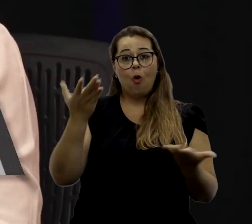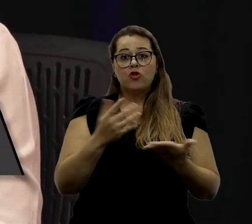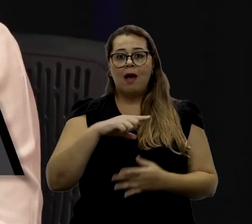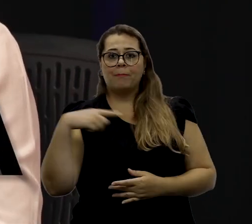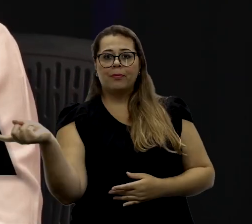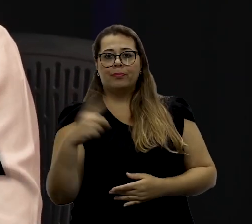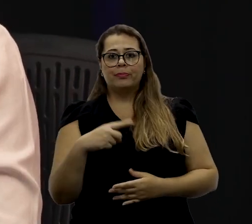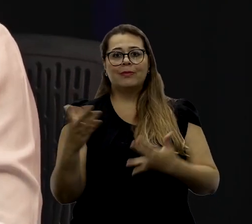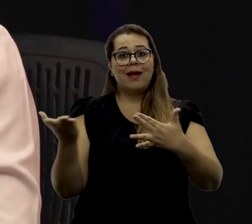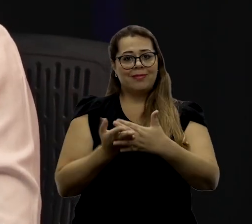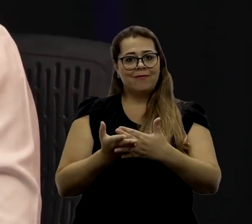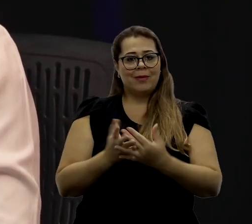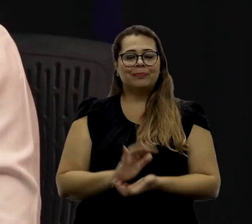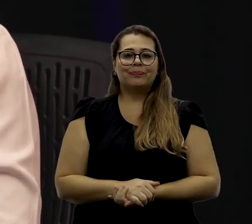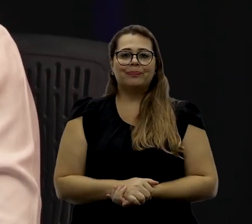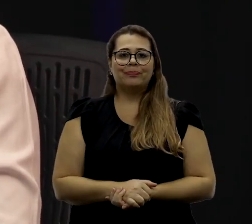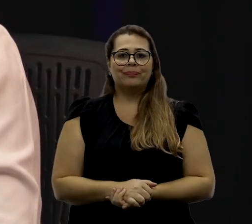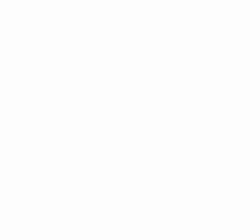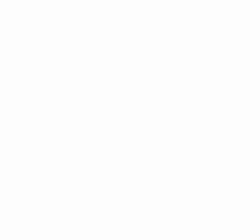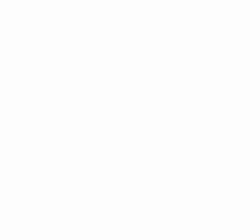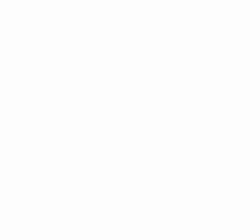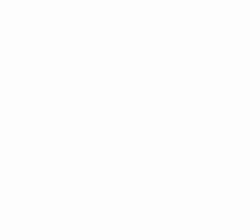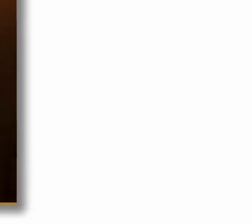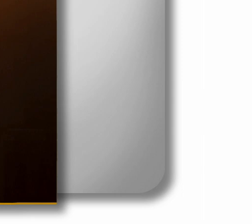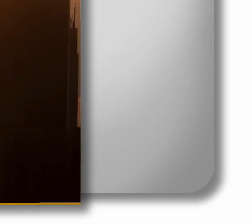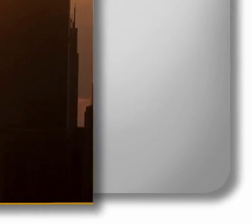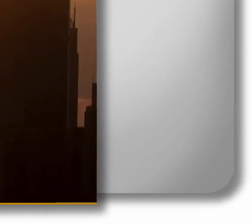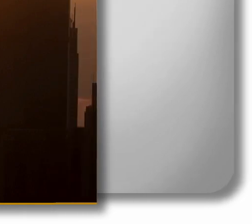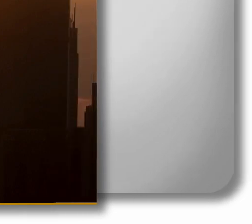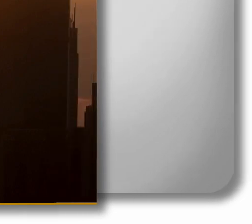para um rápido intervalo e voltamos já.